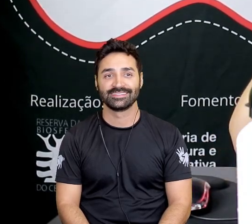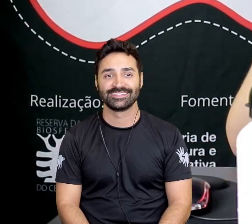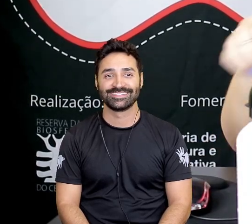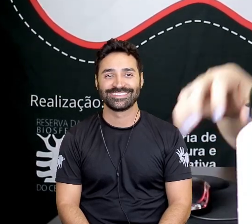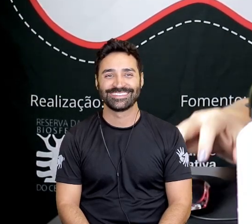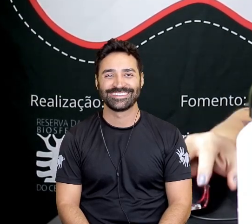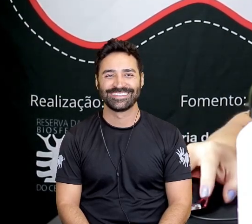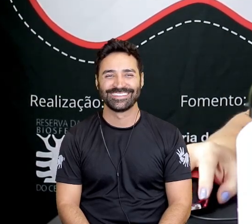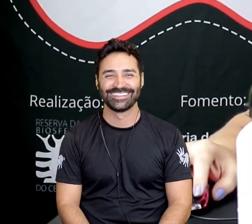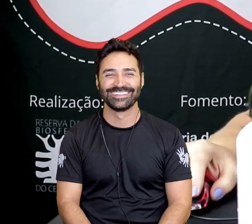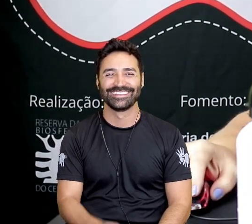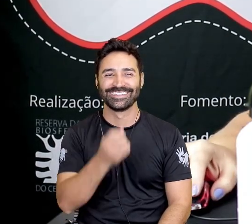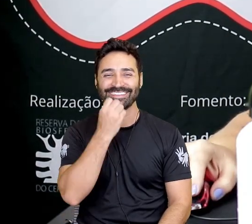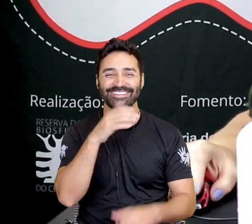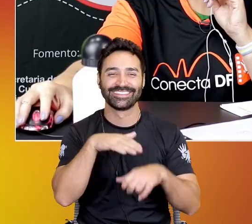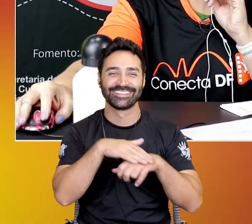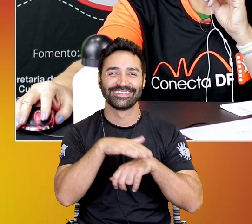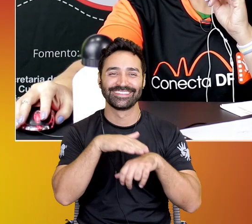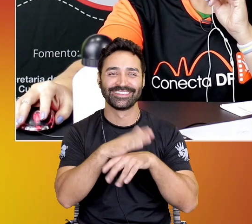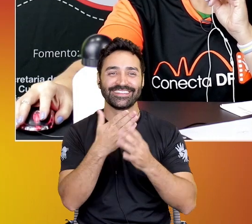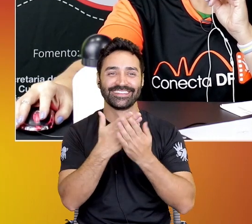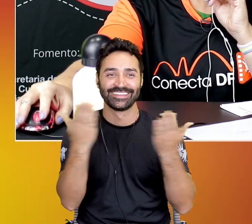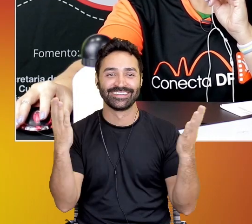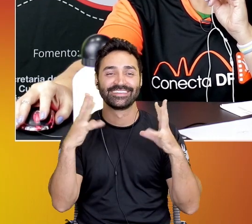Consegui. Boa noite a todos.